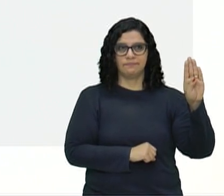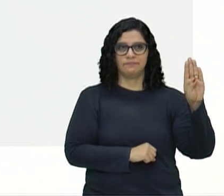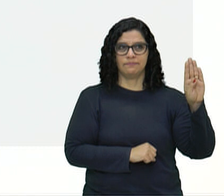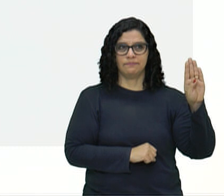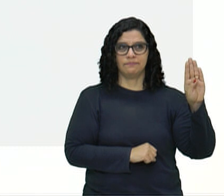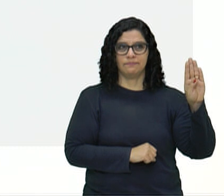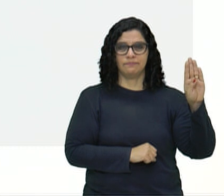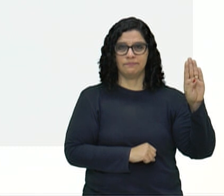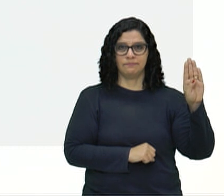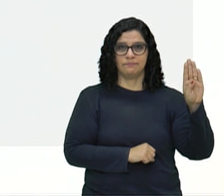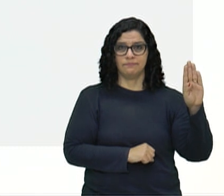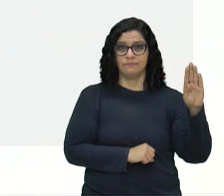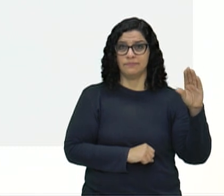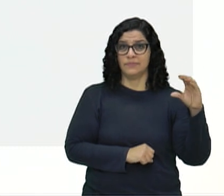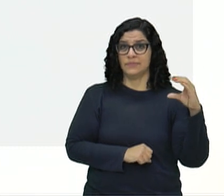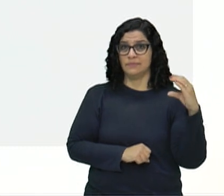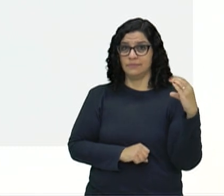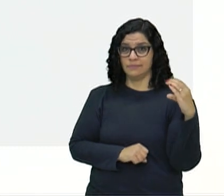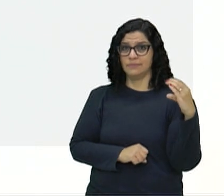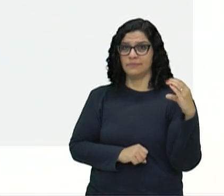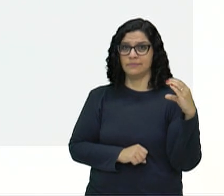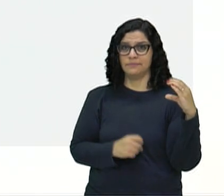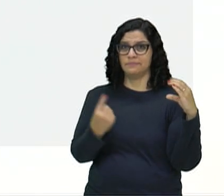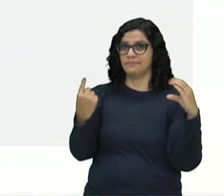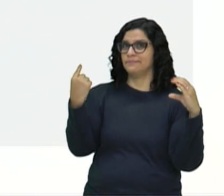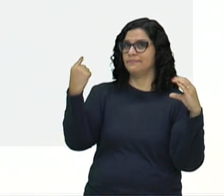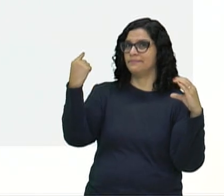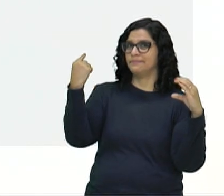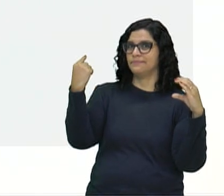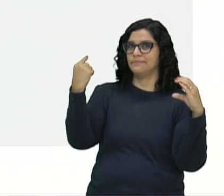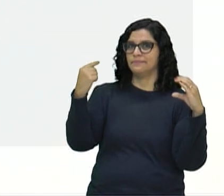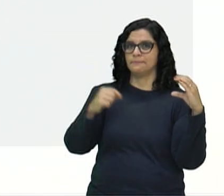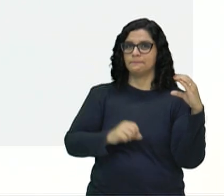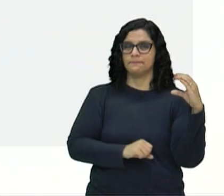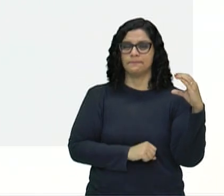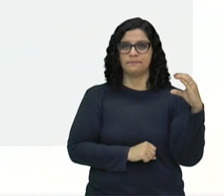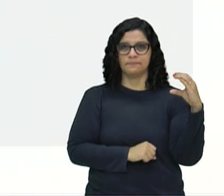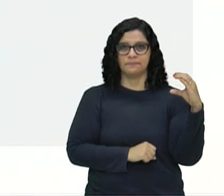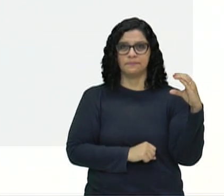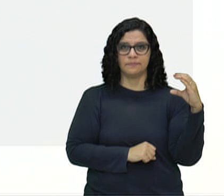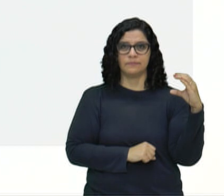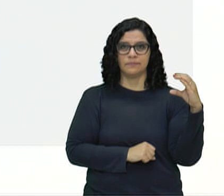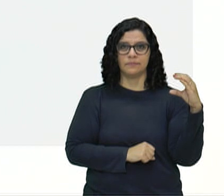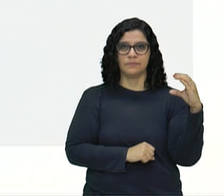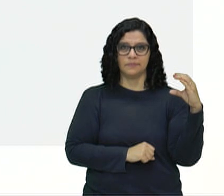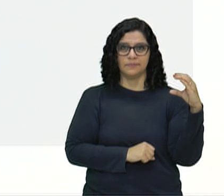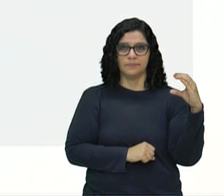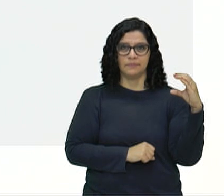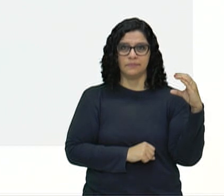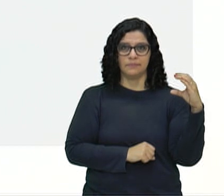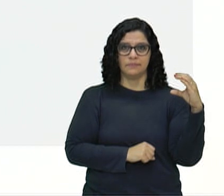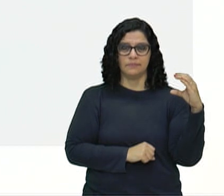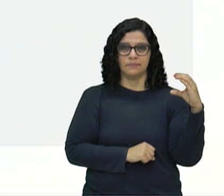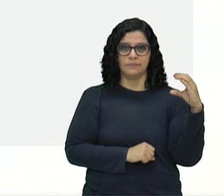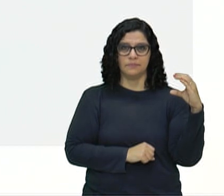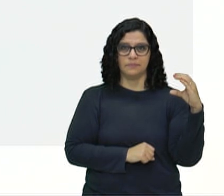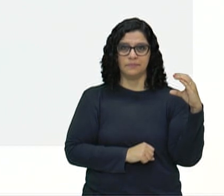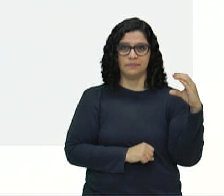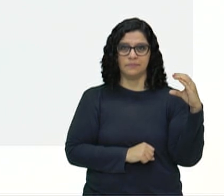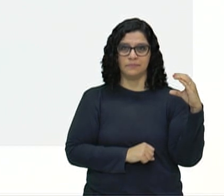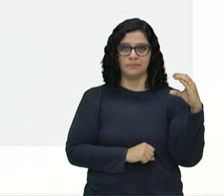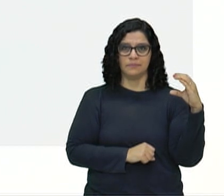energia armazenada nos alimentos. C. A quimiossíntese é um processo anaeróbico, sem